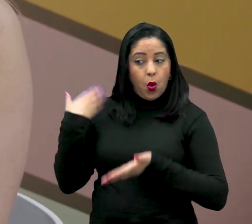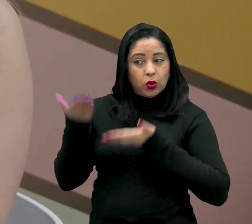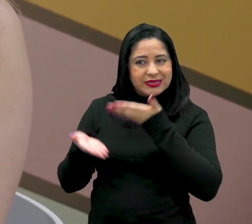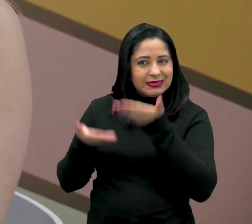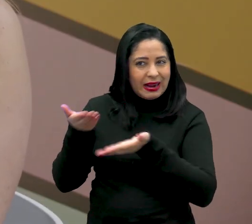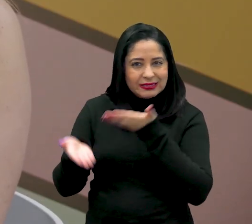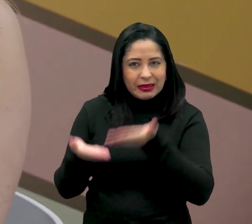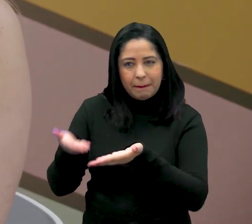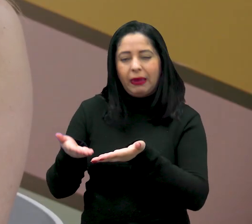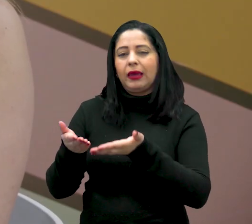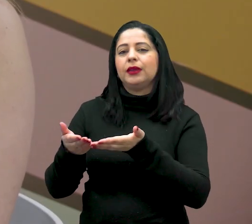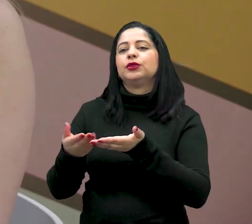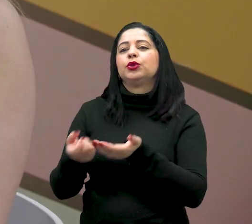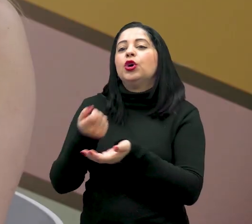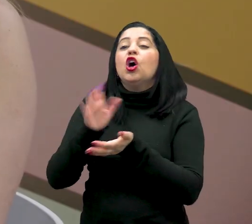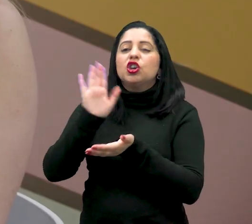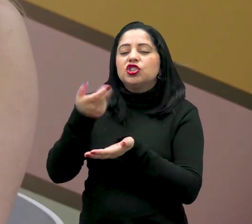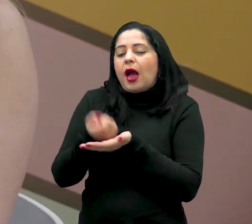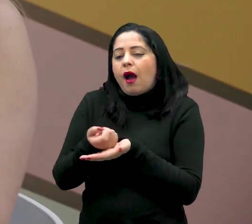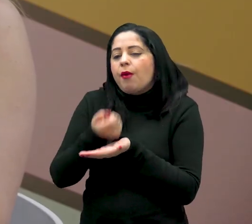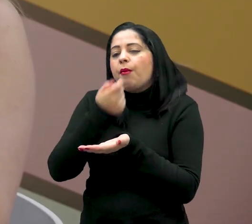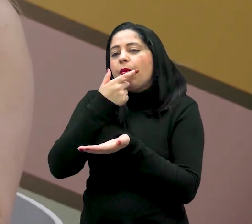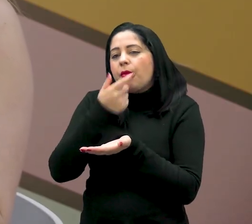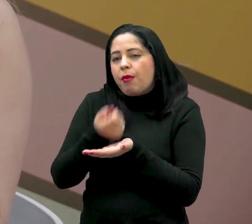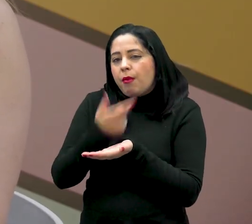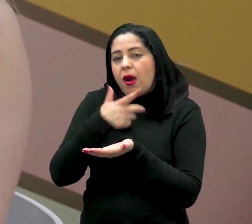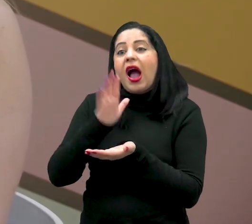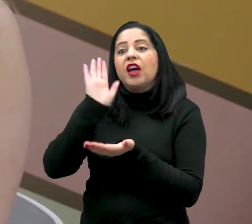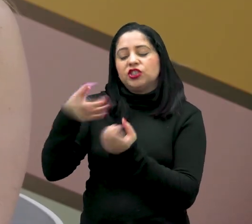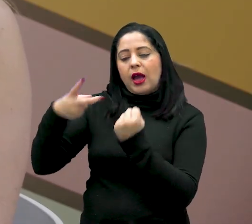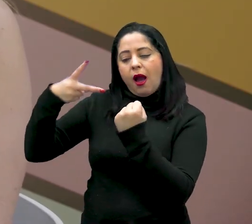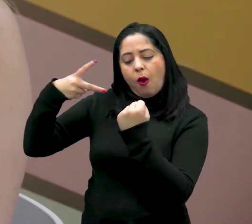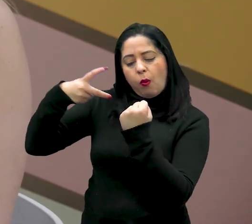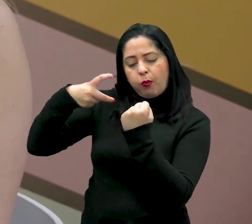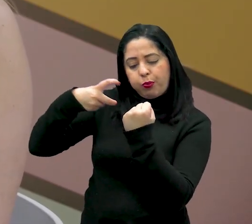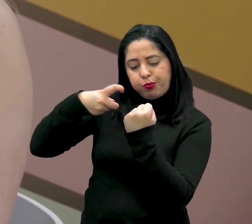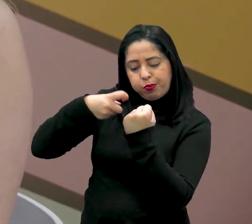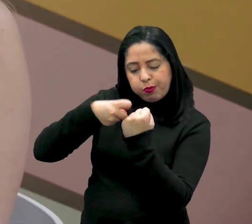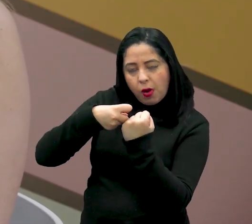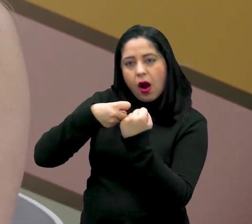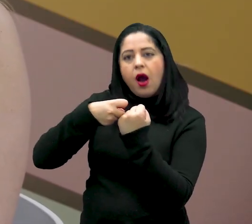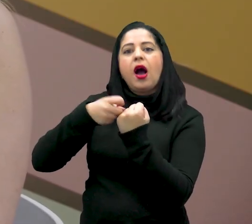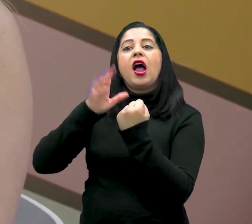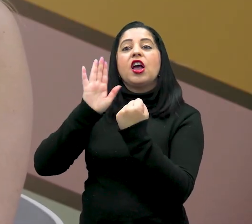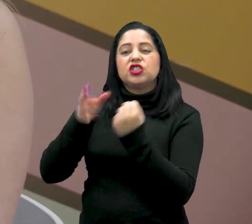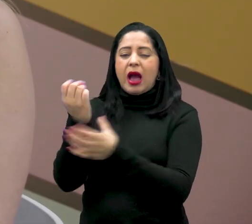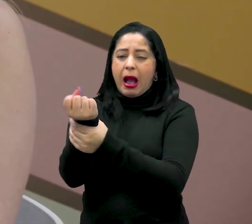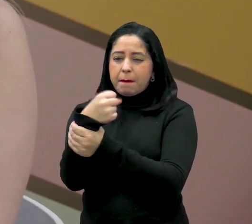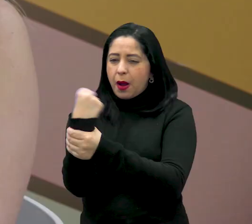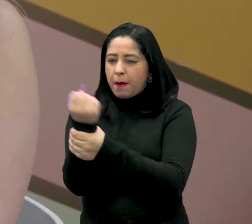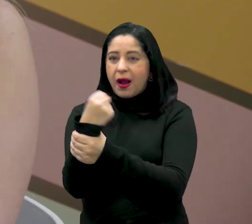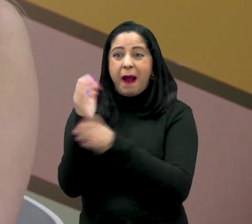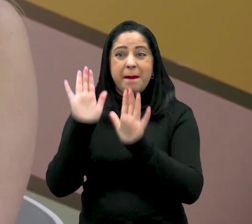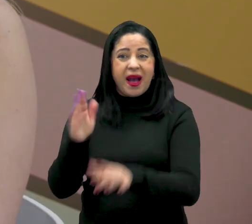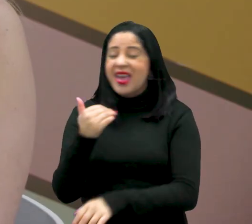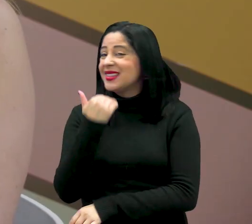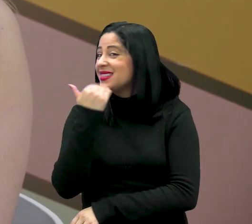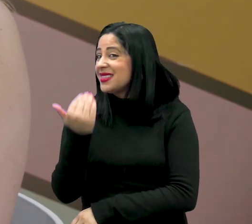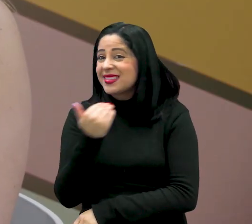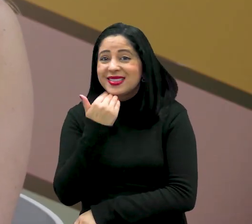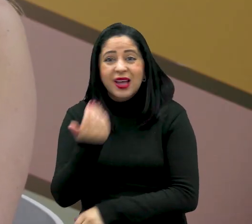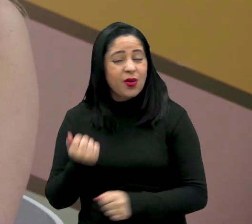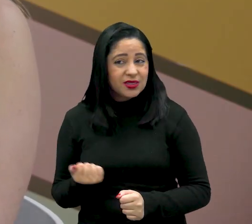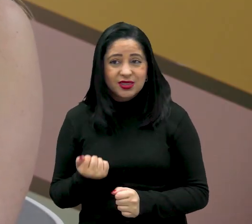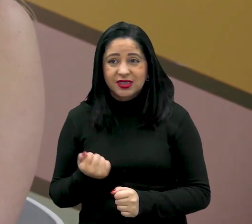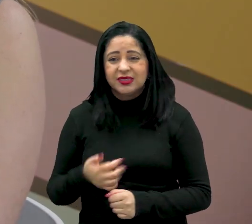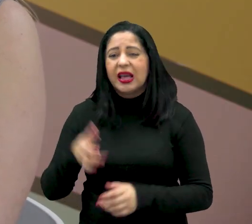seja, tomar medicação oral, fazer infiltração, fazer a fisioterapia, o fortalecimento muscular, não estão sendo